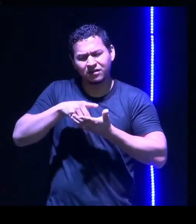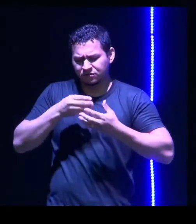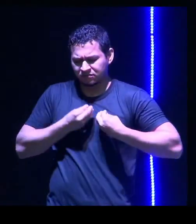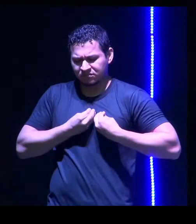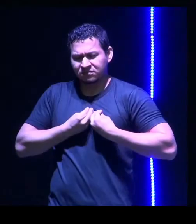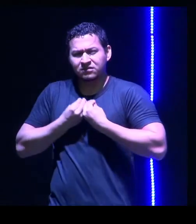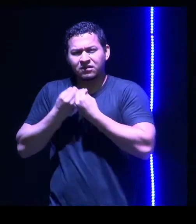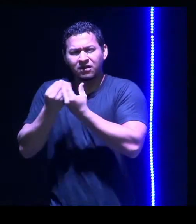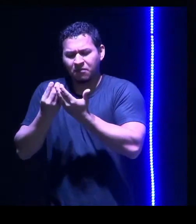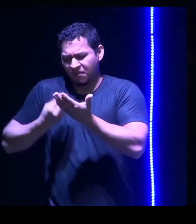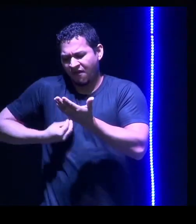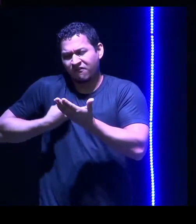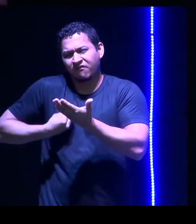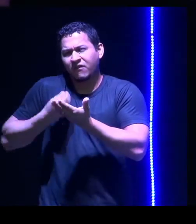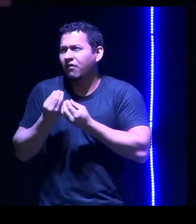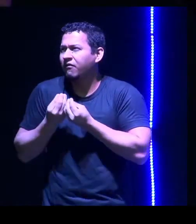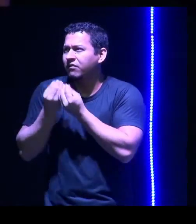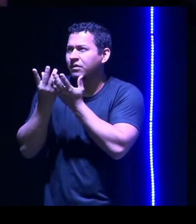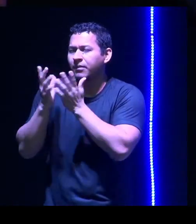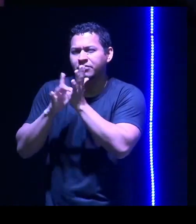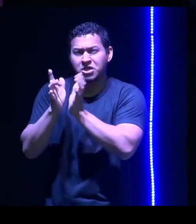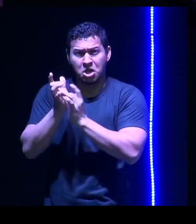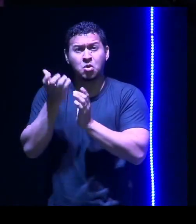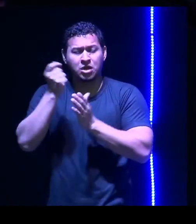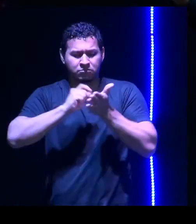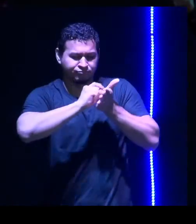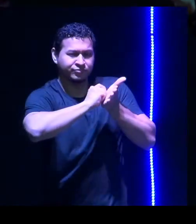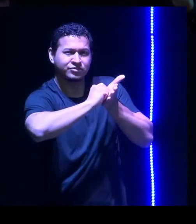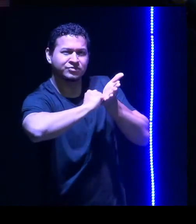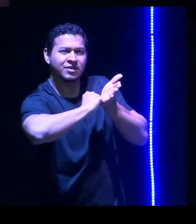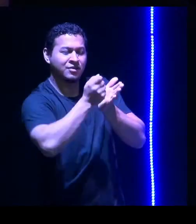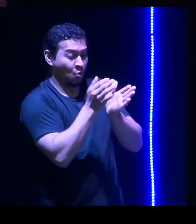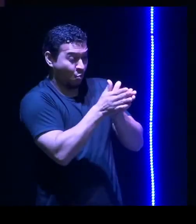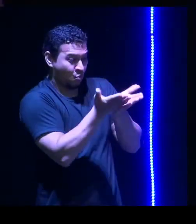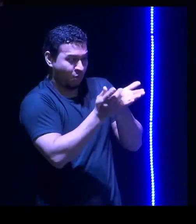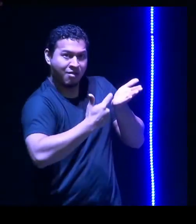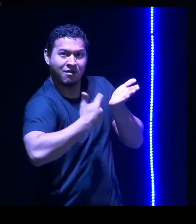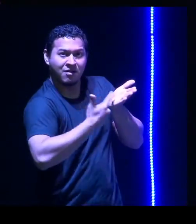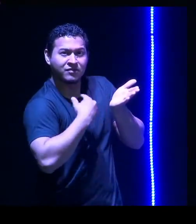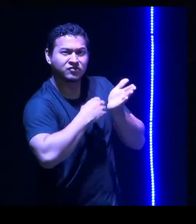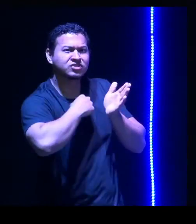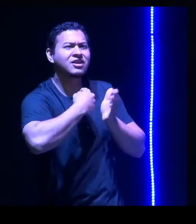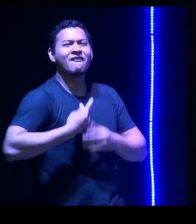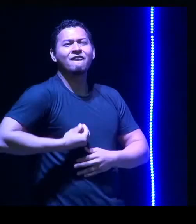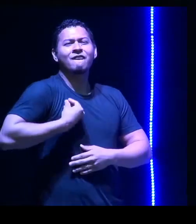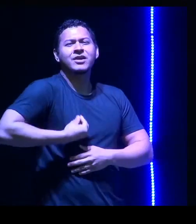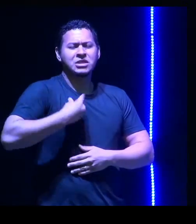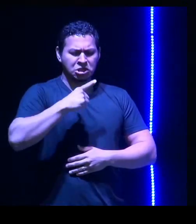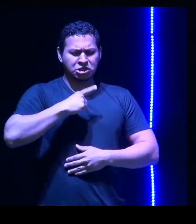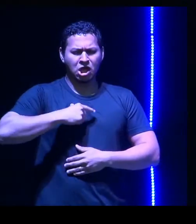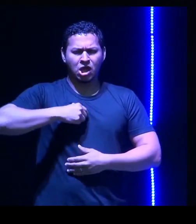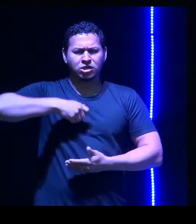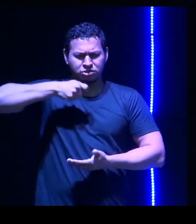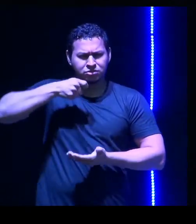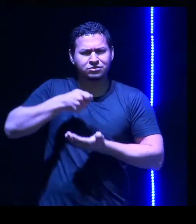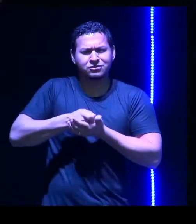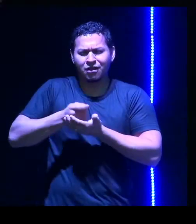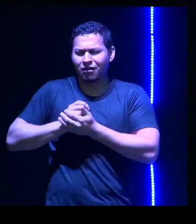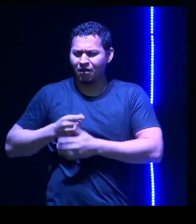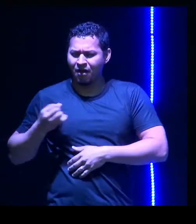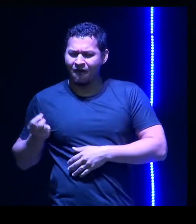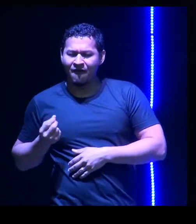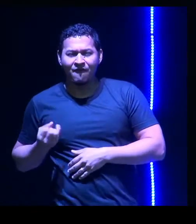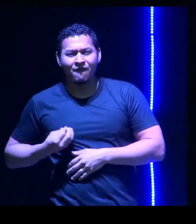Jesus, eu quero ter o meu nome escrito no livro da vida, eu quero ter direito à vida eterna com Cristo, eu